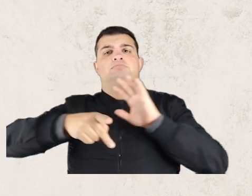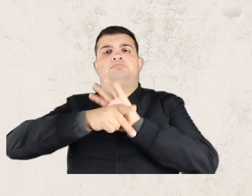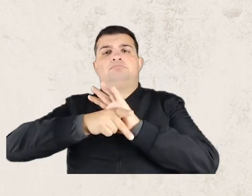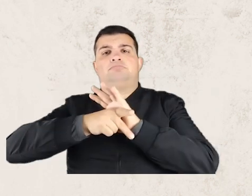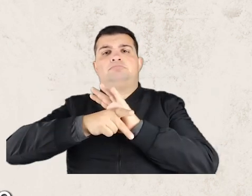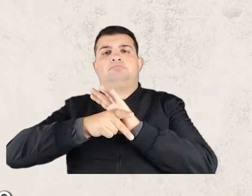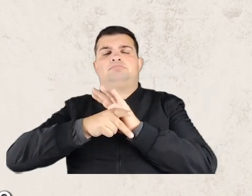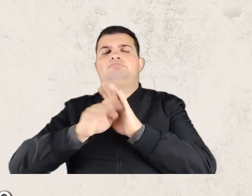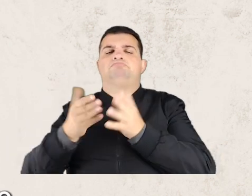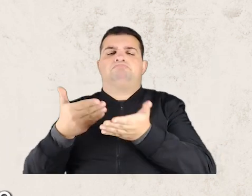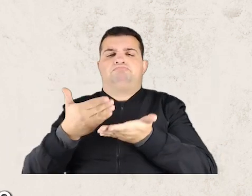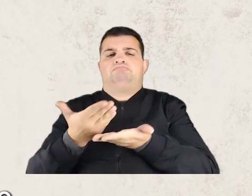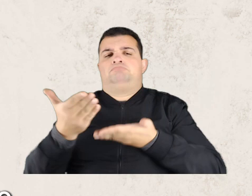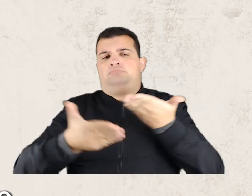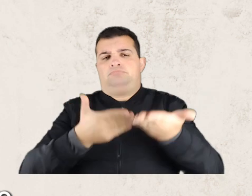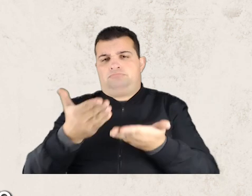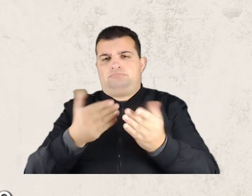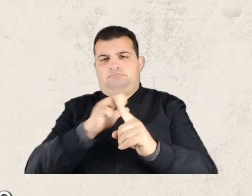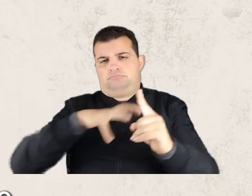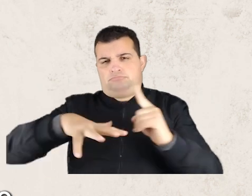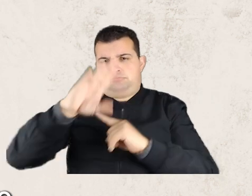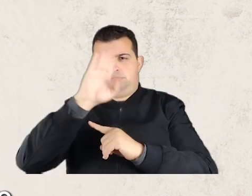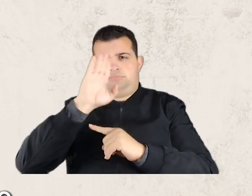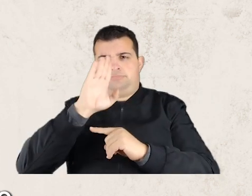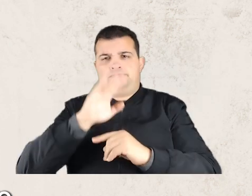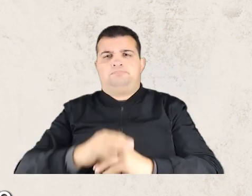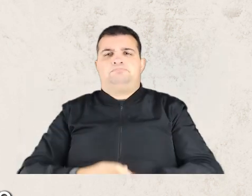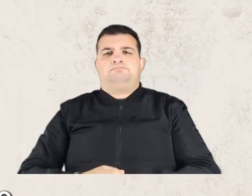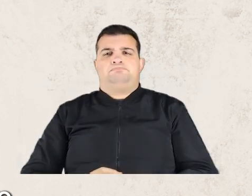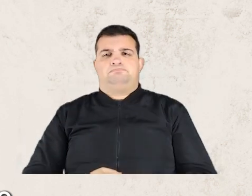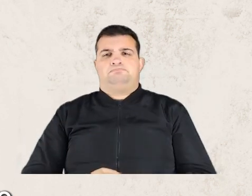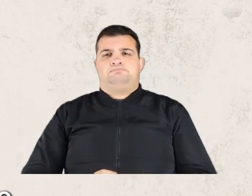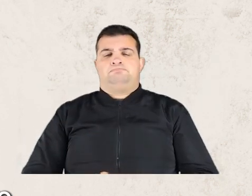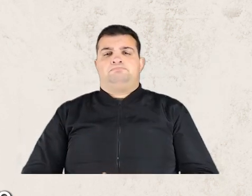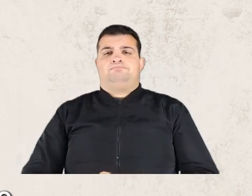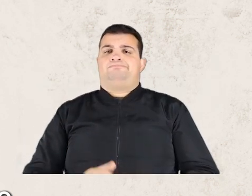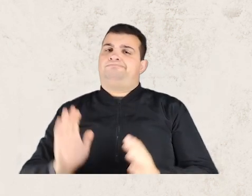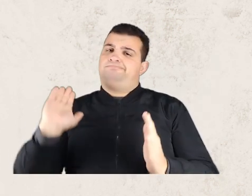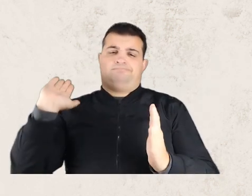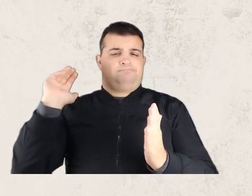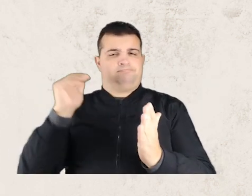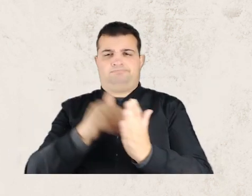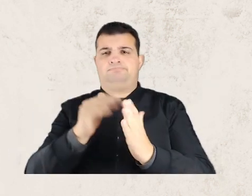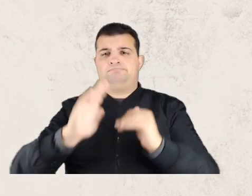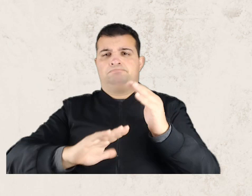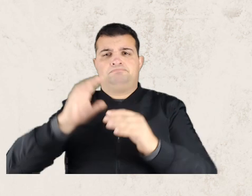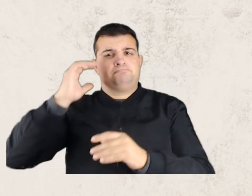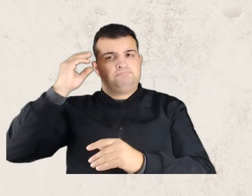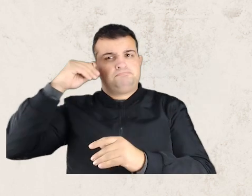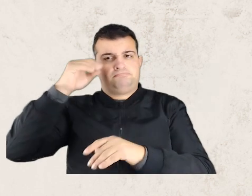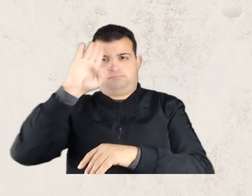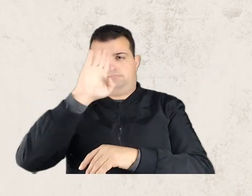projeto profissional do compromisso social, né? Que vai se tornar um projeto alternativo para a